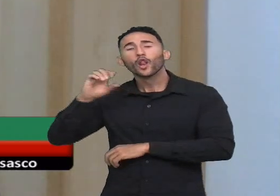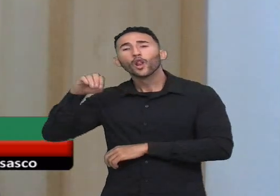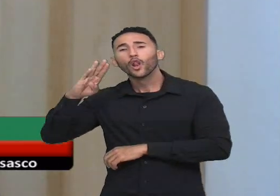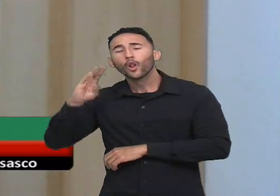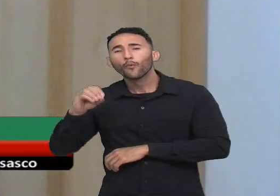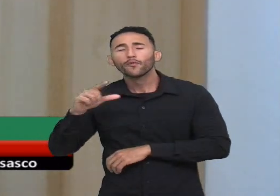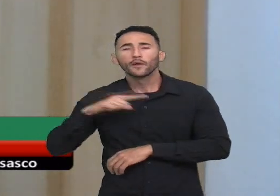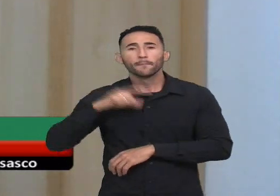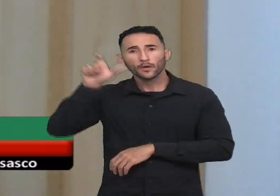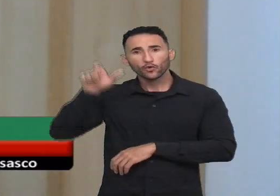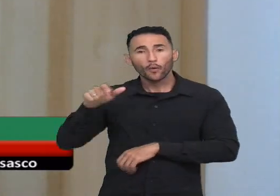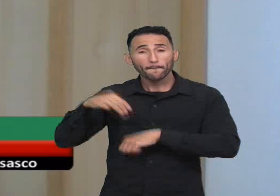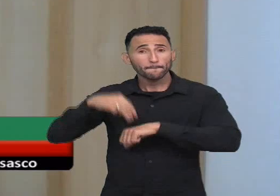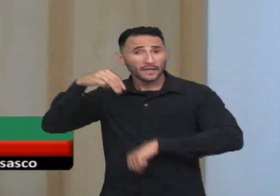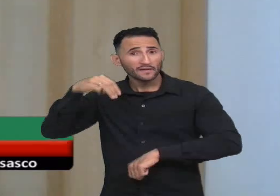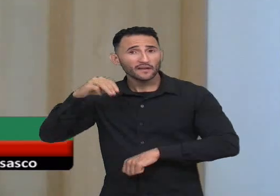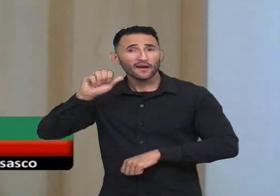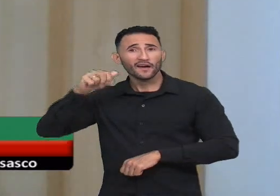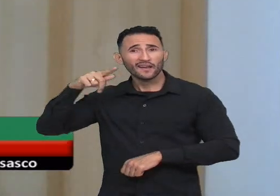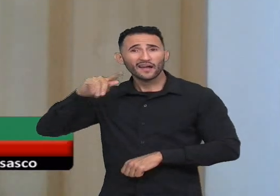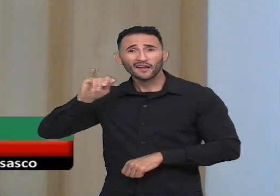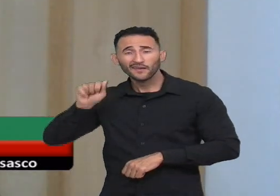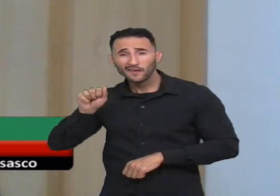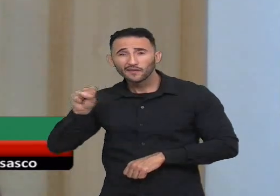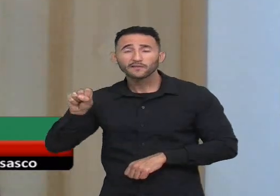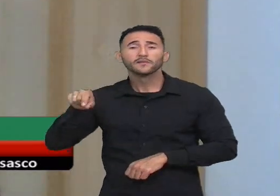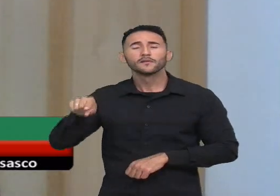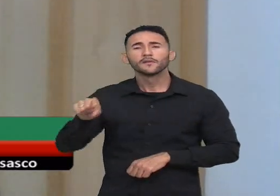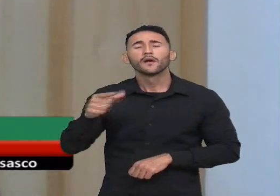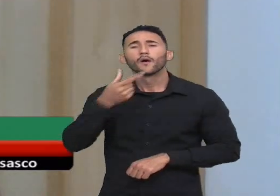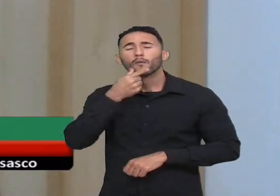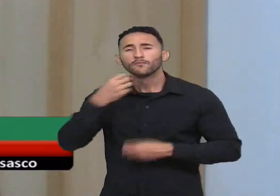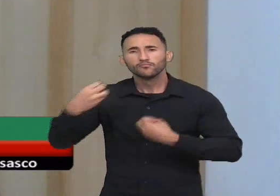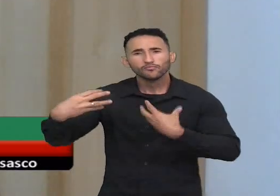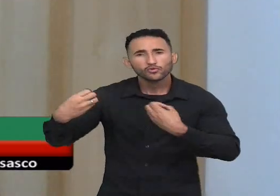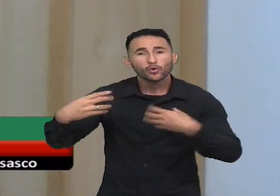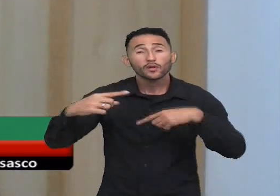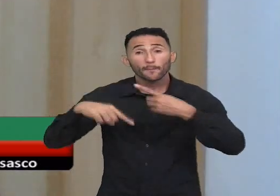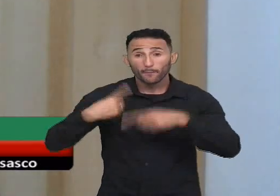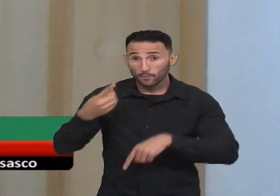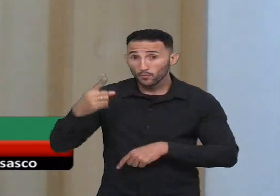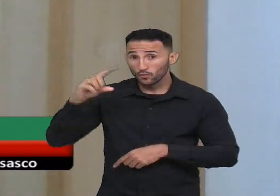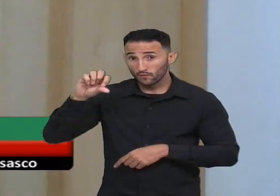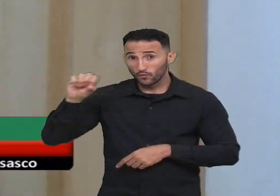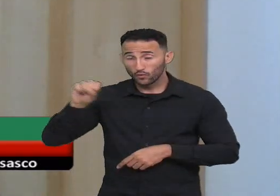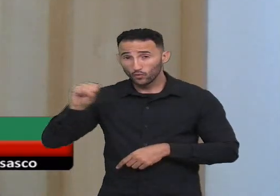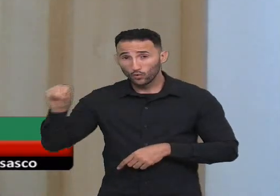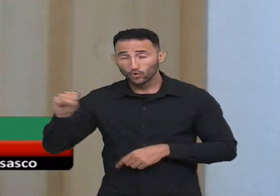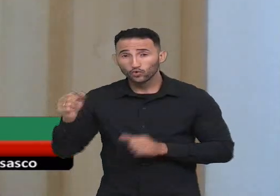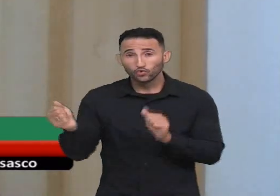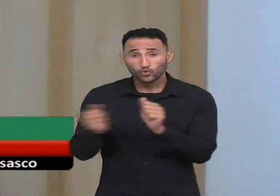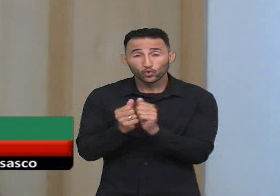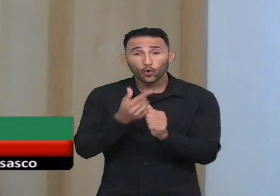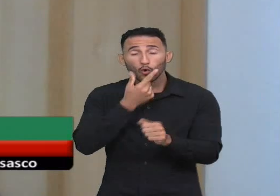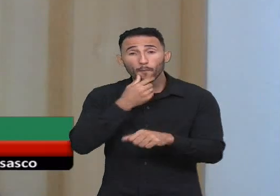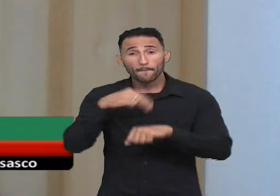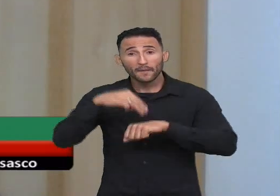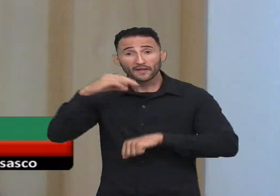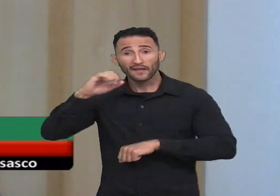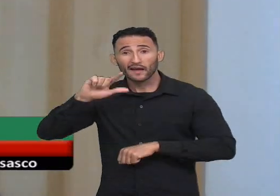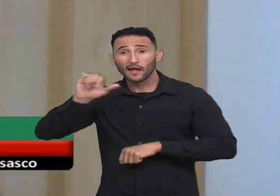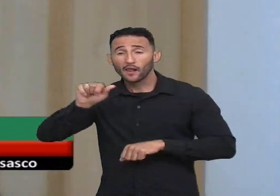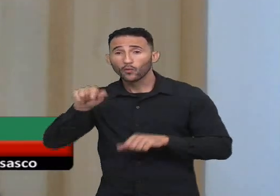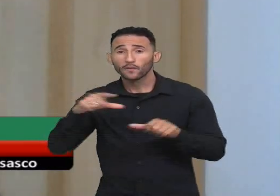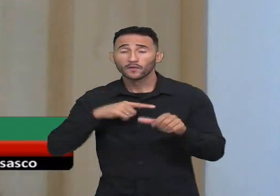como mestre Ananias Porcino de Almeida. E, em 1988, funda, juntamente ao mestre Carlão, o grupo de